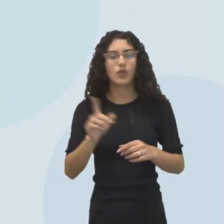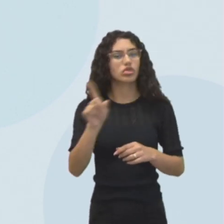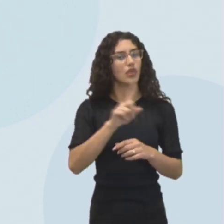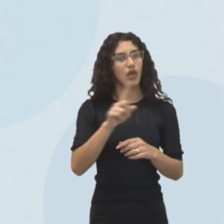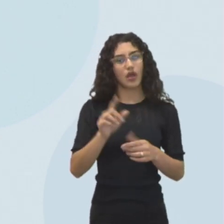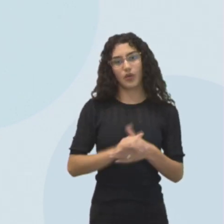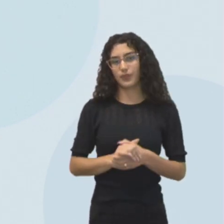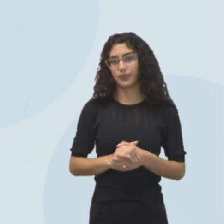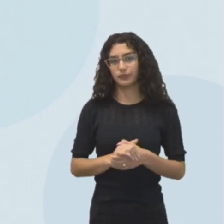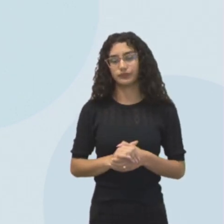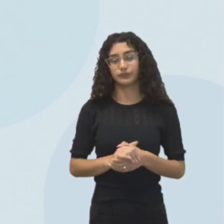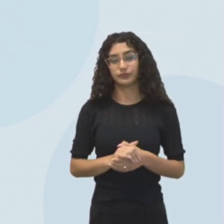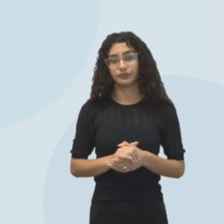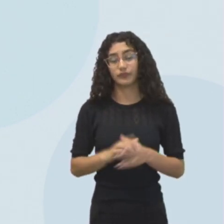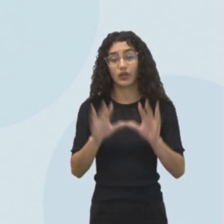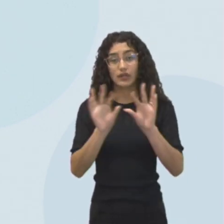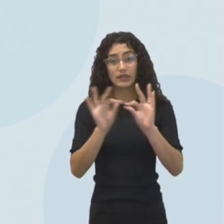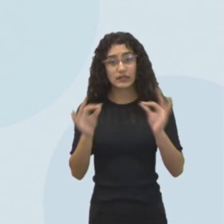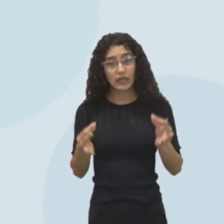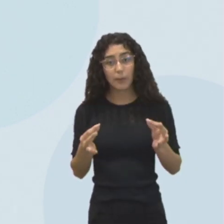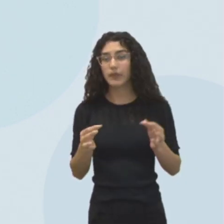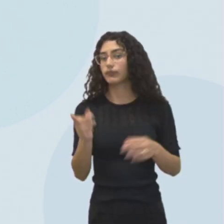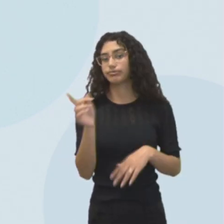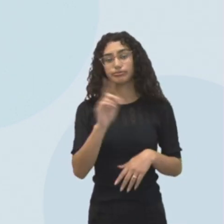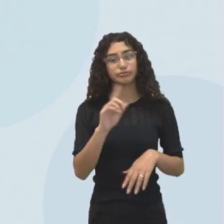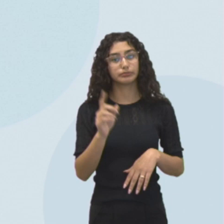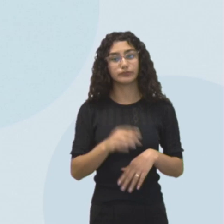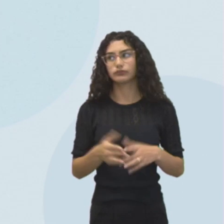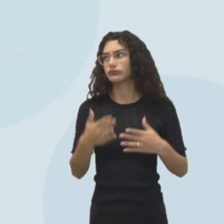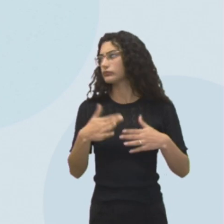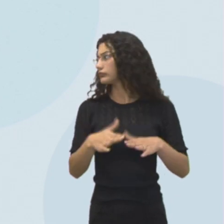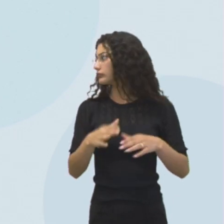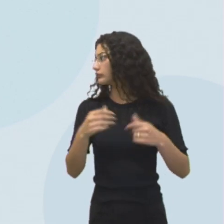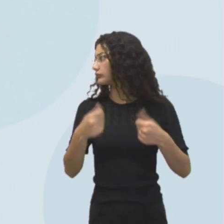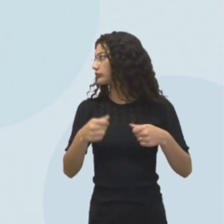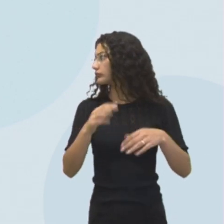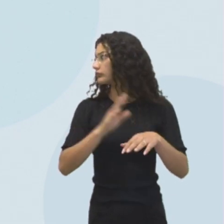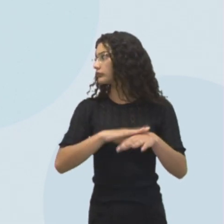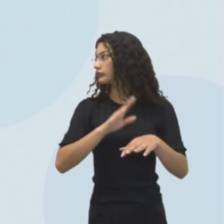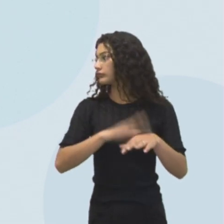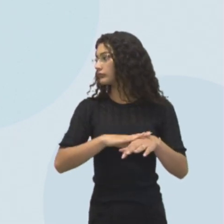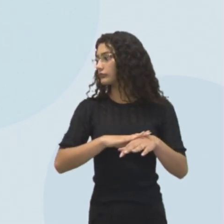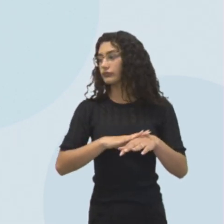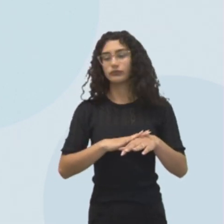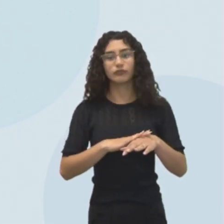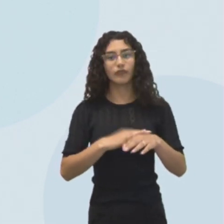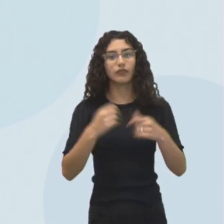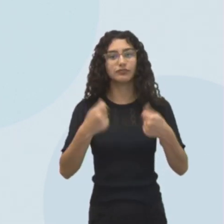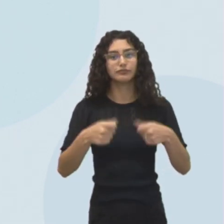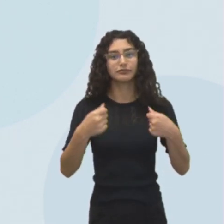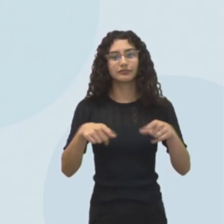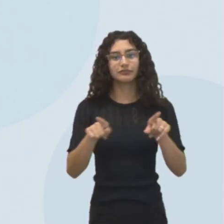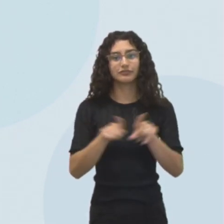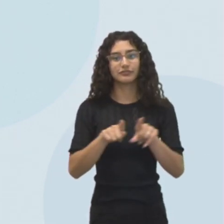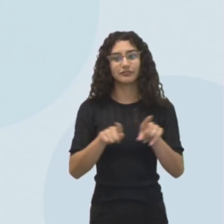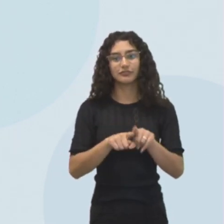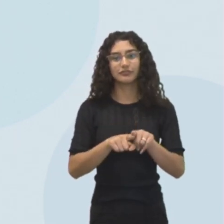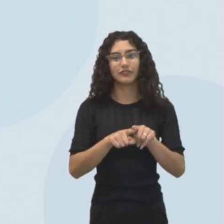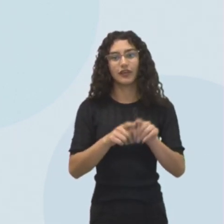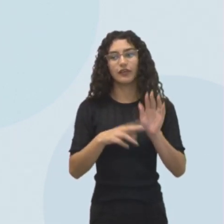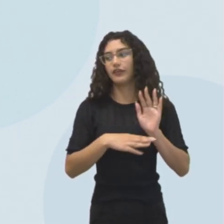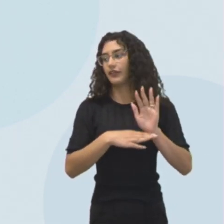uma coisa simples de se fazer. Por isso que tem que ser uma atenção e também precisa também da mediação